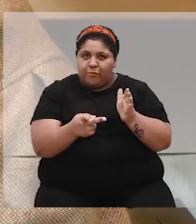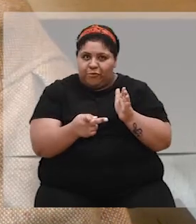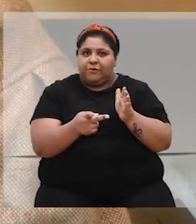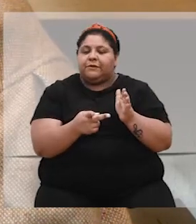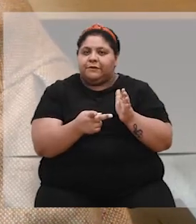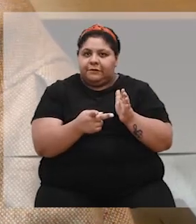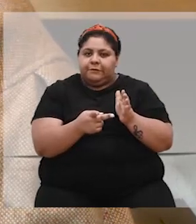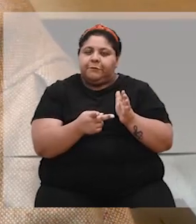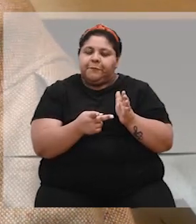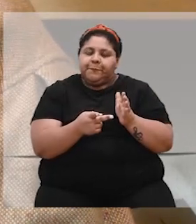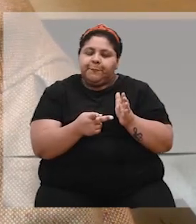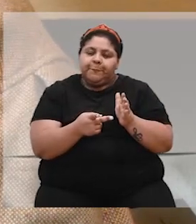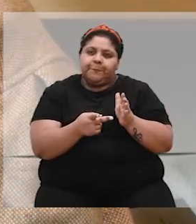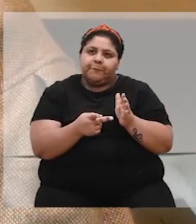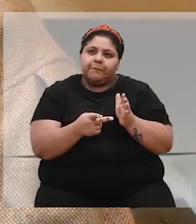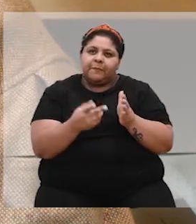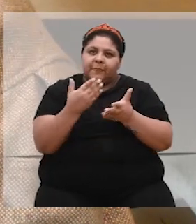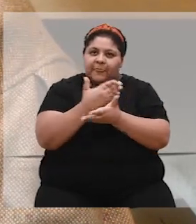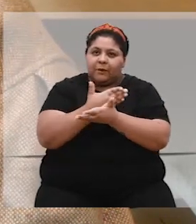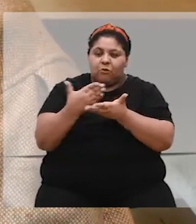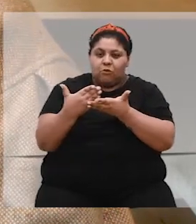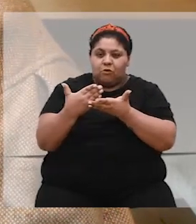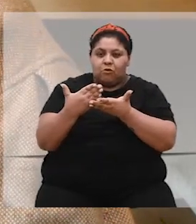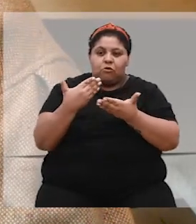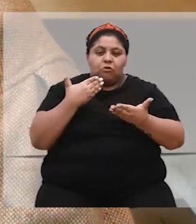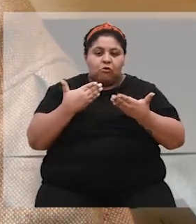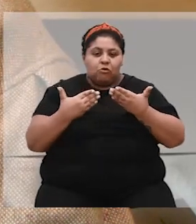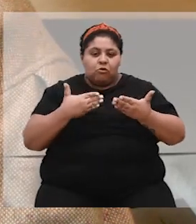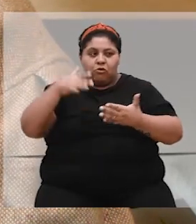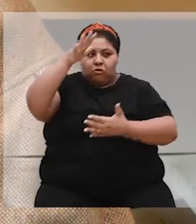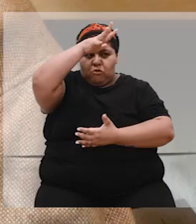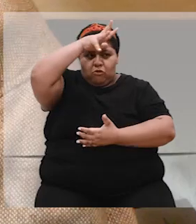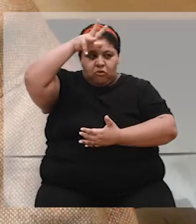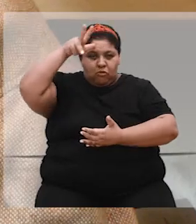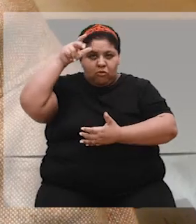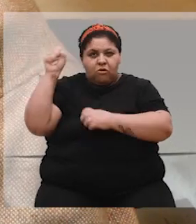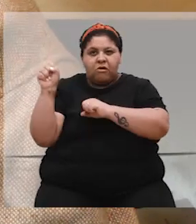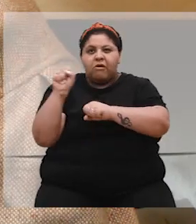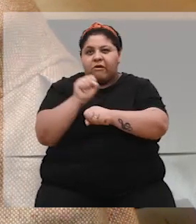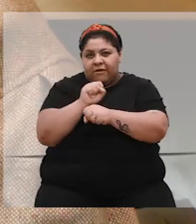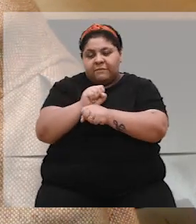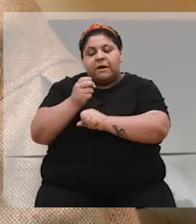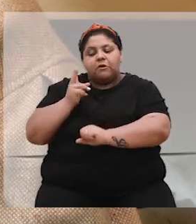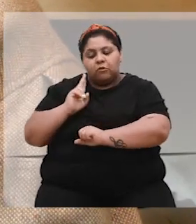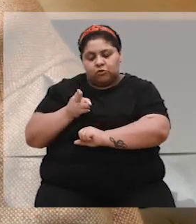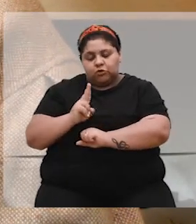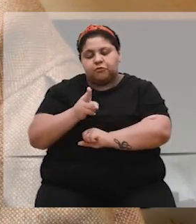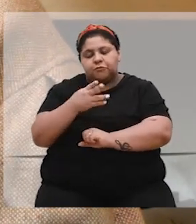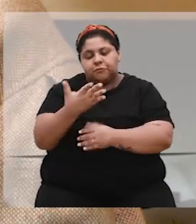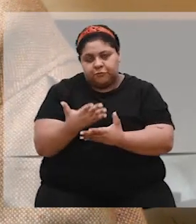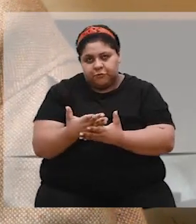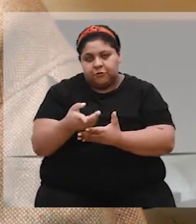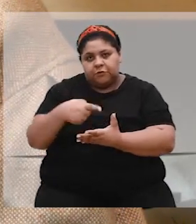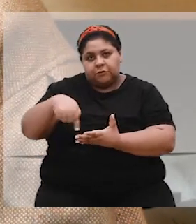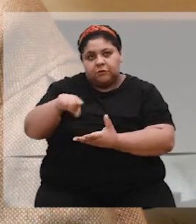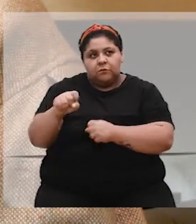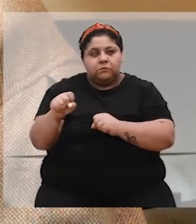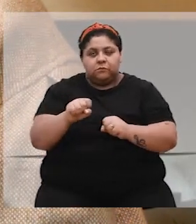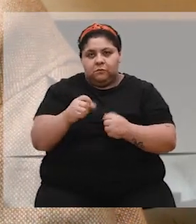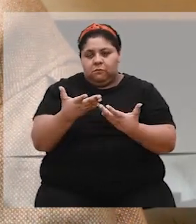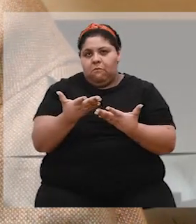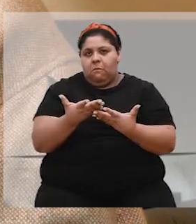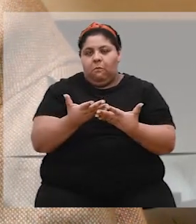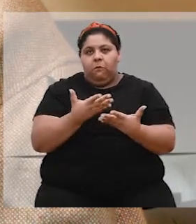ir. A gente começou um diálogo com o poder público, espero que esse diálogo continue, né? Para que a